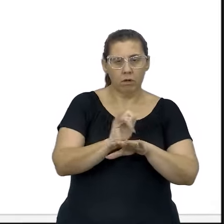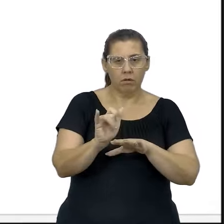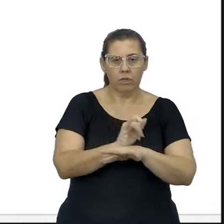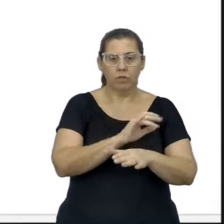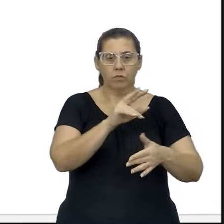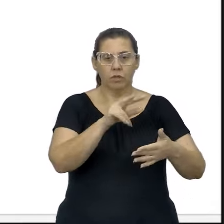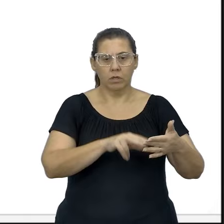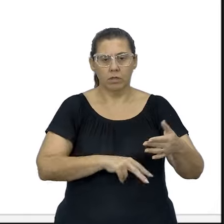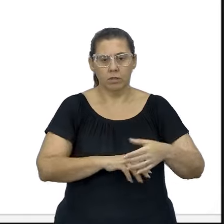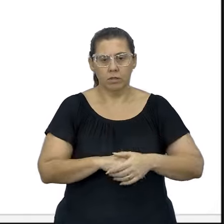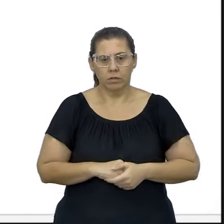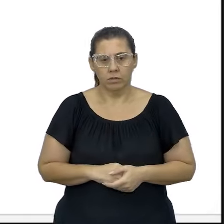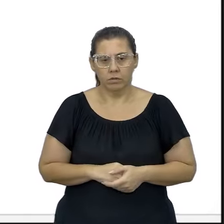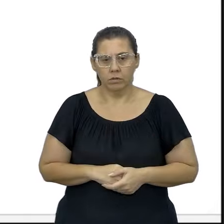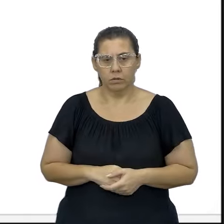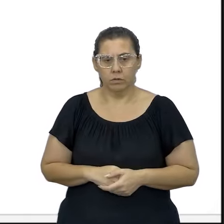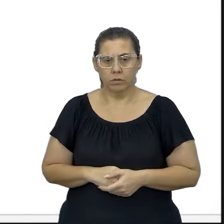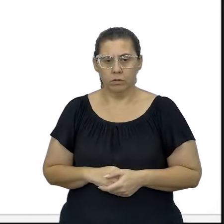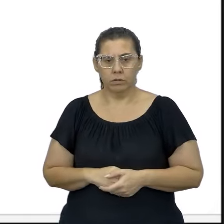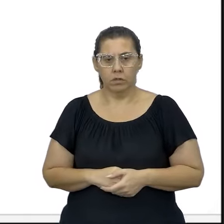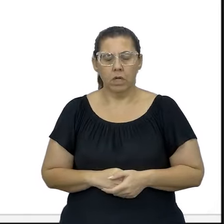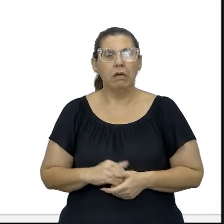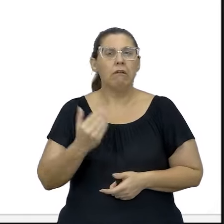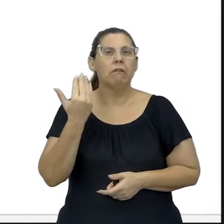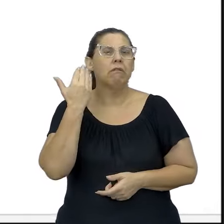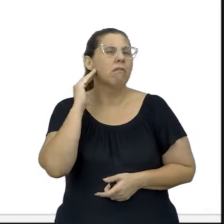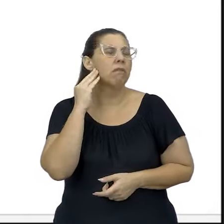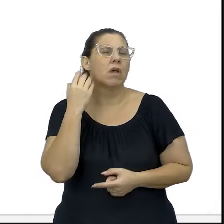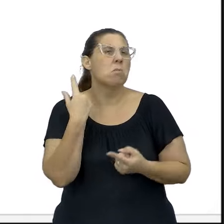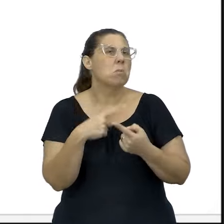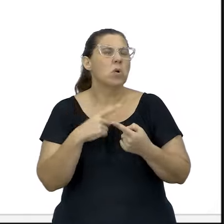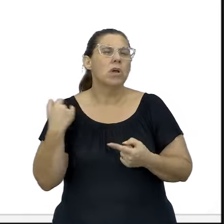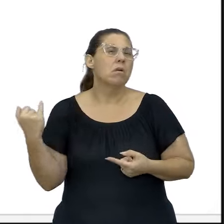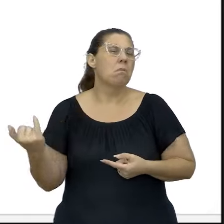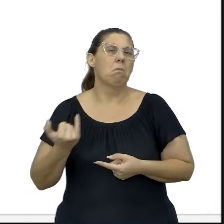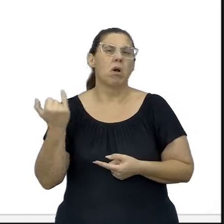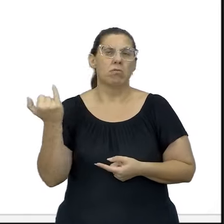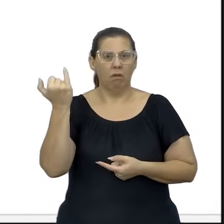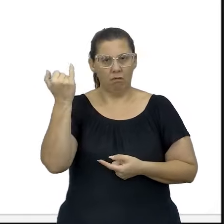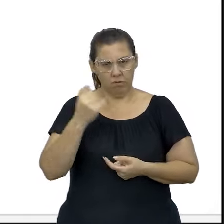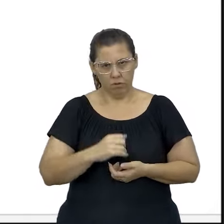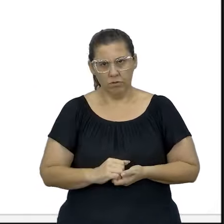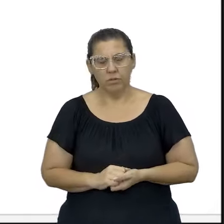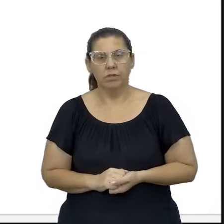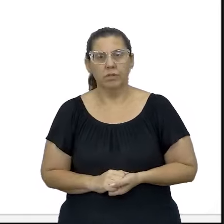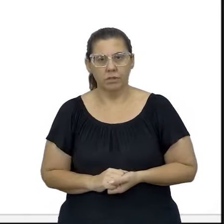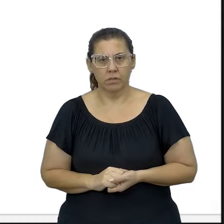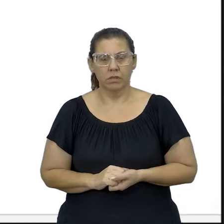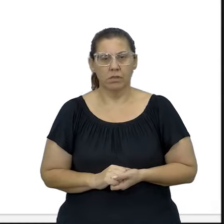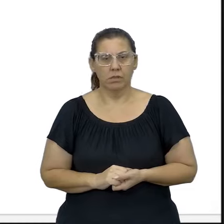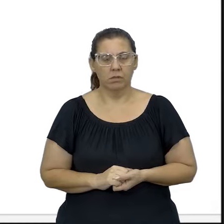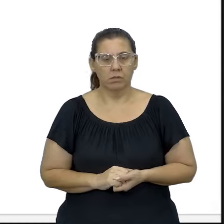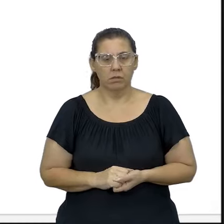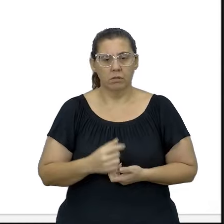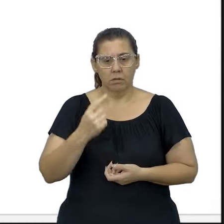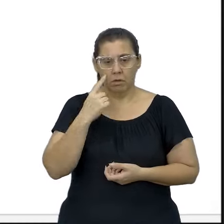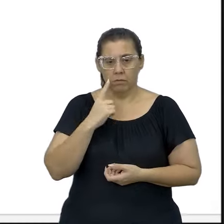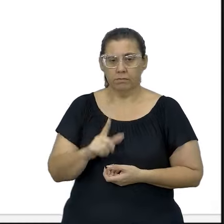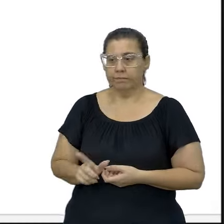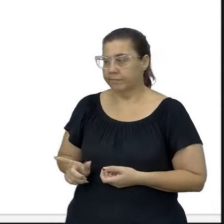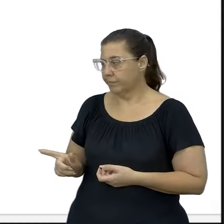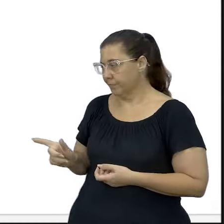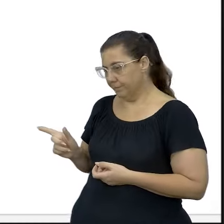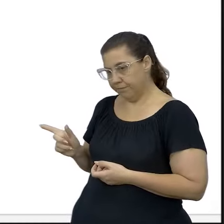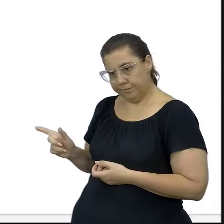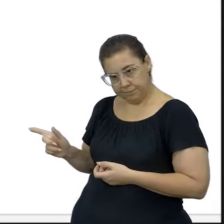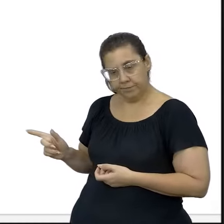leitura. Na verdade, nós vamos entender por que elas são tão importantes. Então, nós olhamos para a compreensão, para